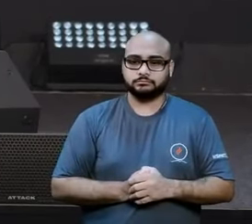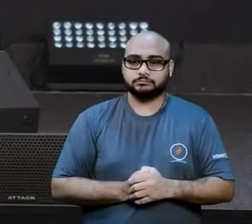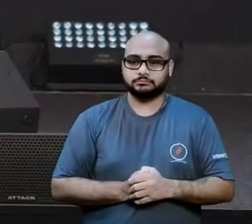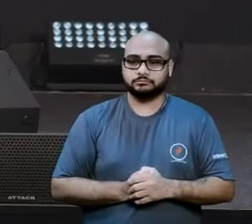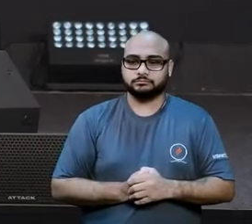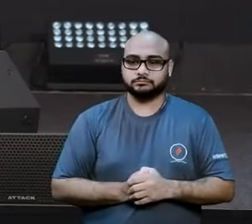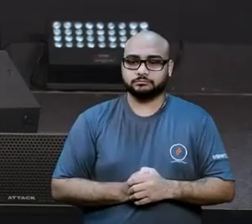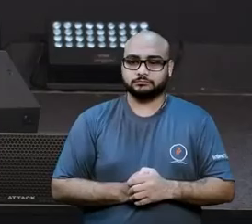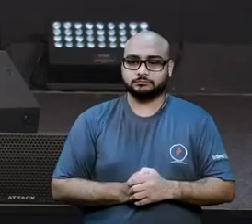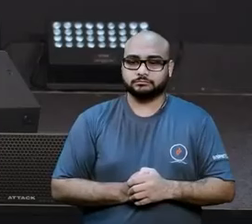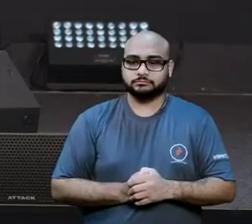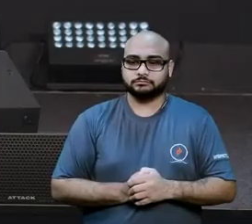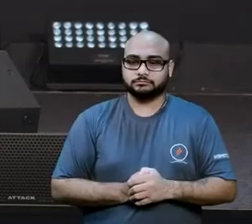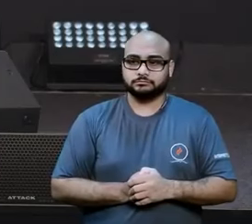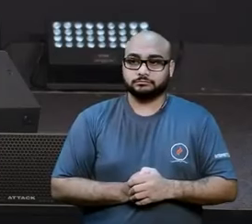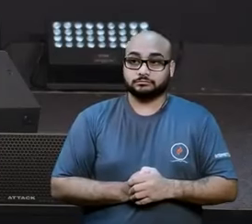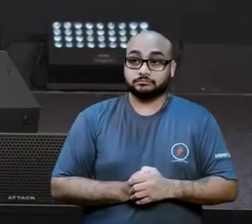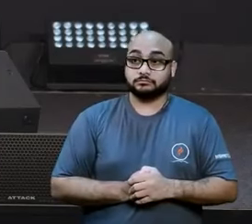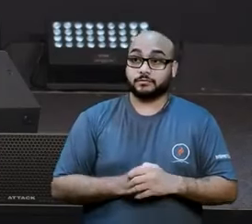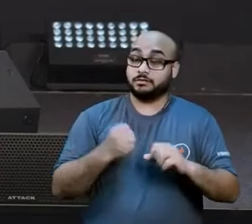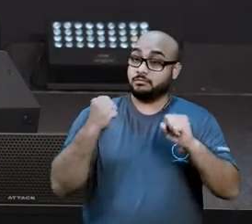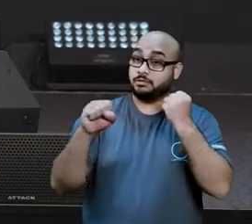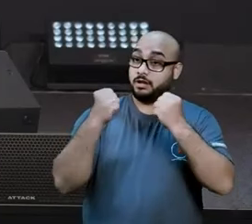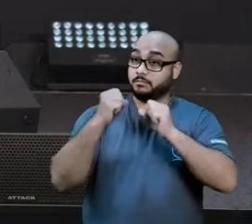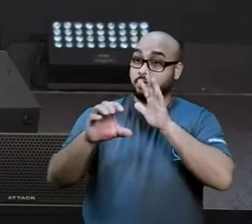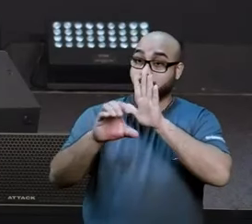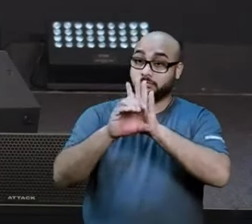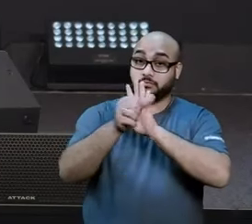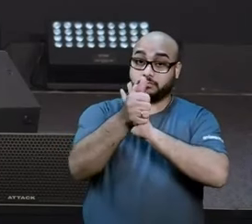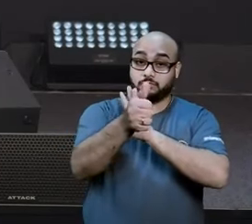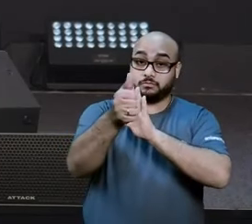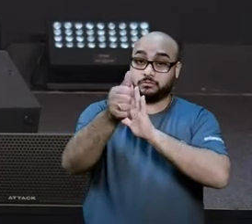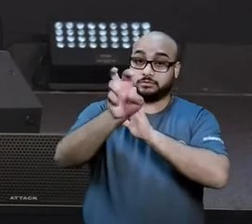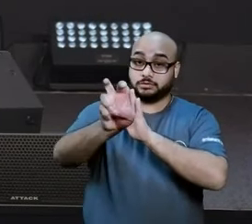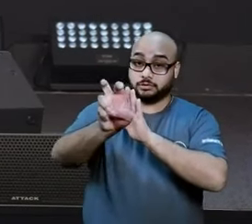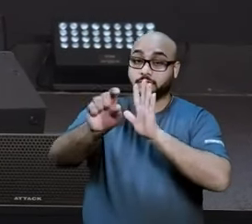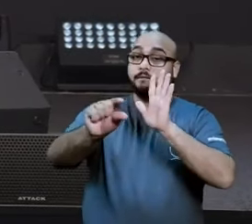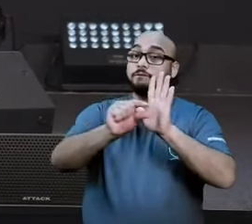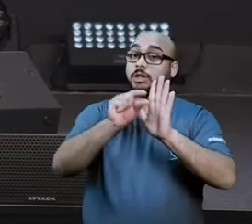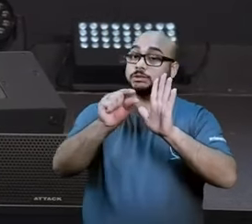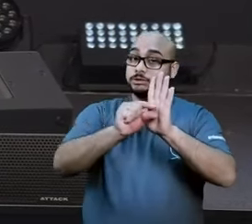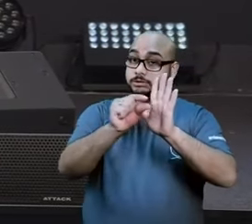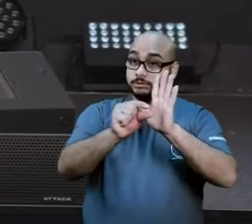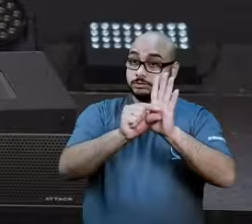bíblia Salmo 115 versículo de número